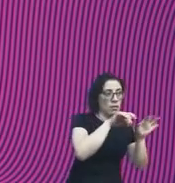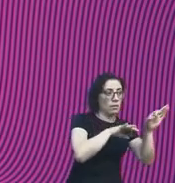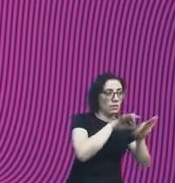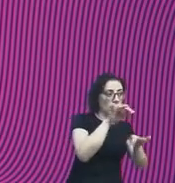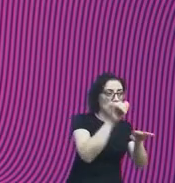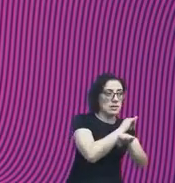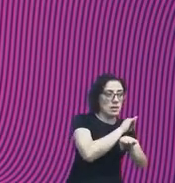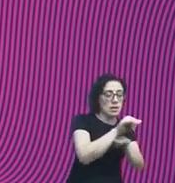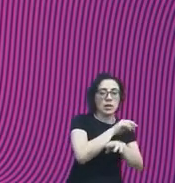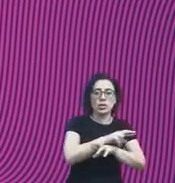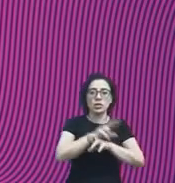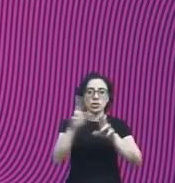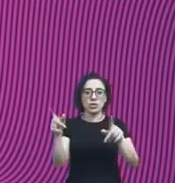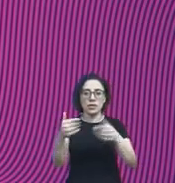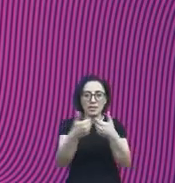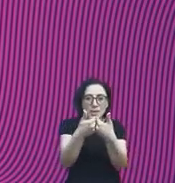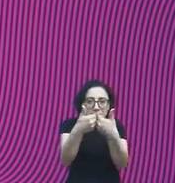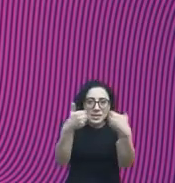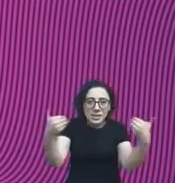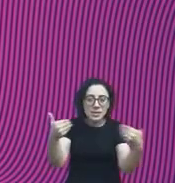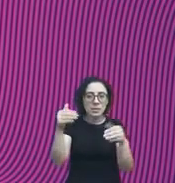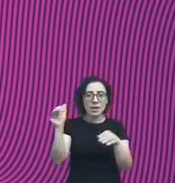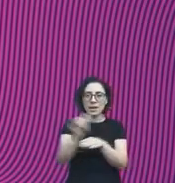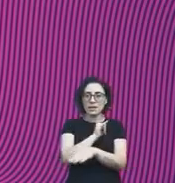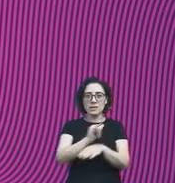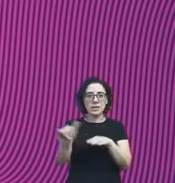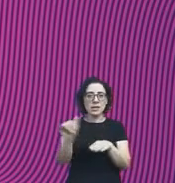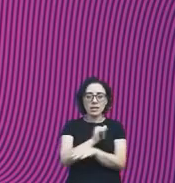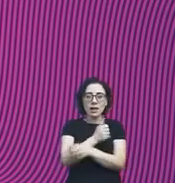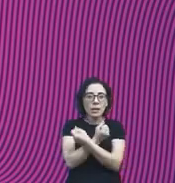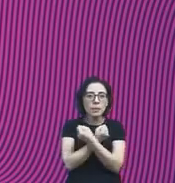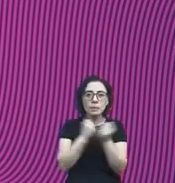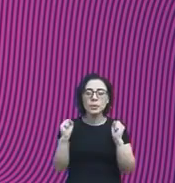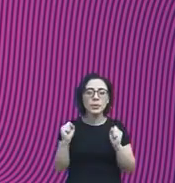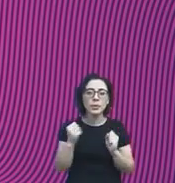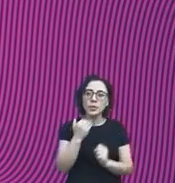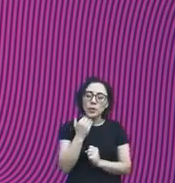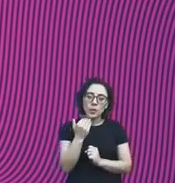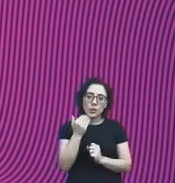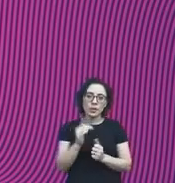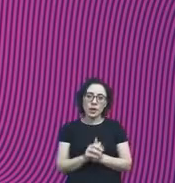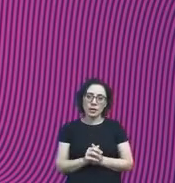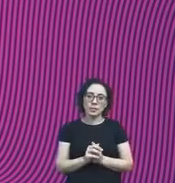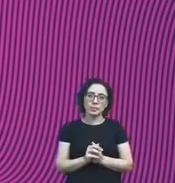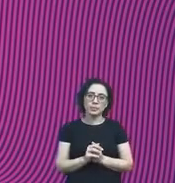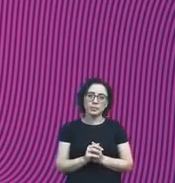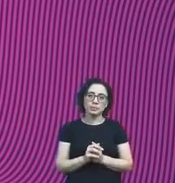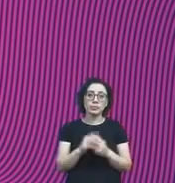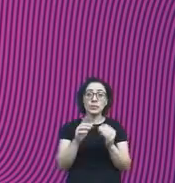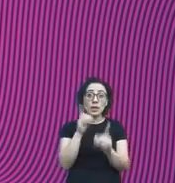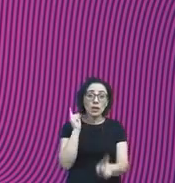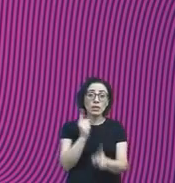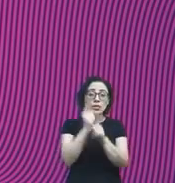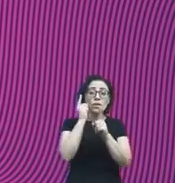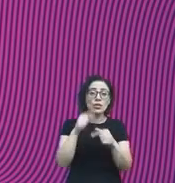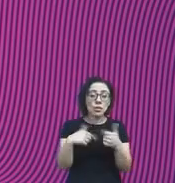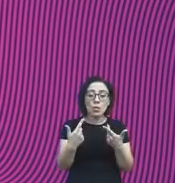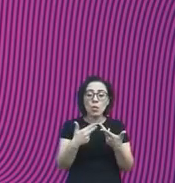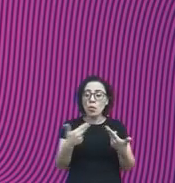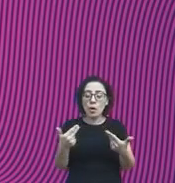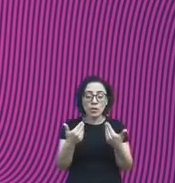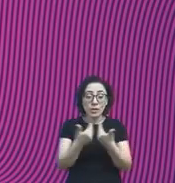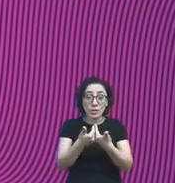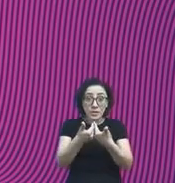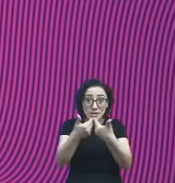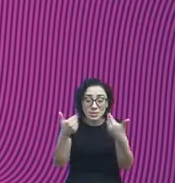relação dos dois com medicamentos e, na mesma forma, com diagnósticos e por aí afora. O setor de saúde no